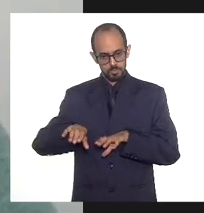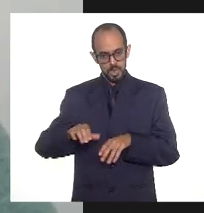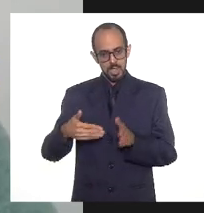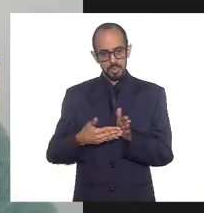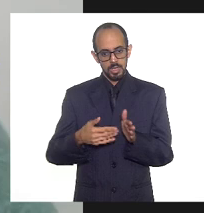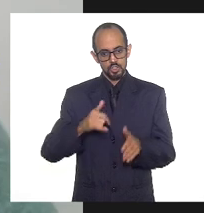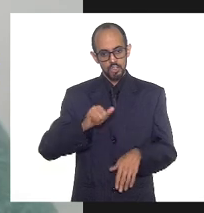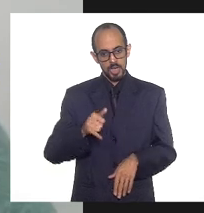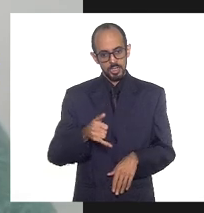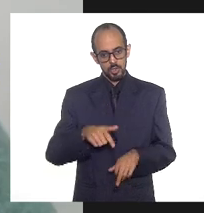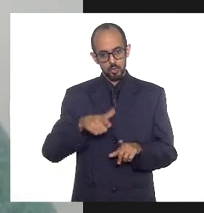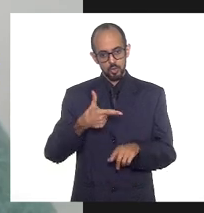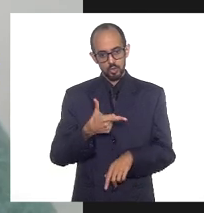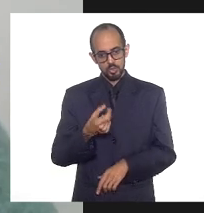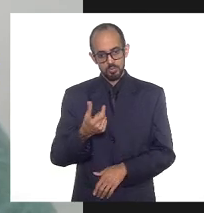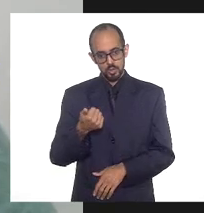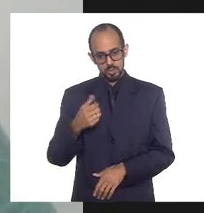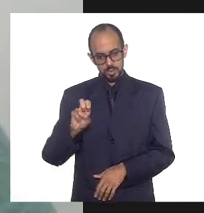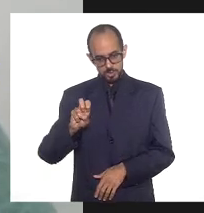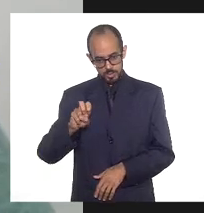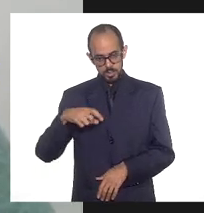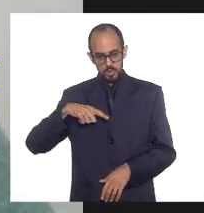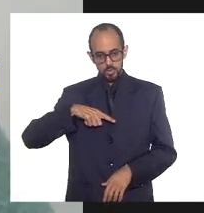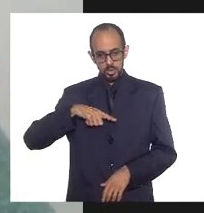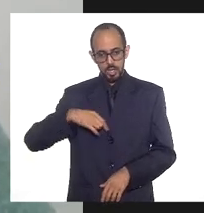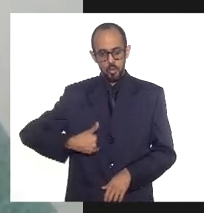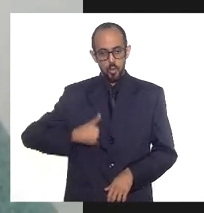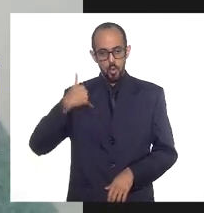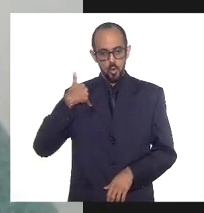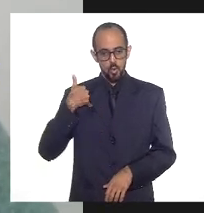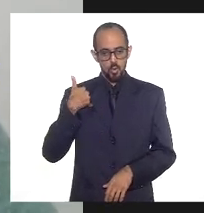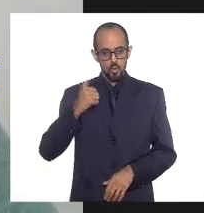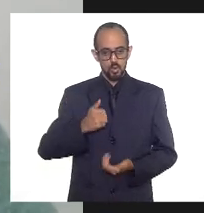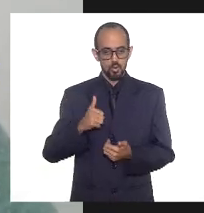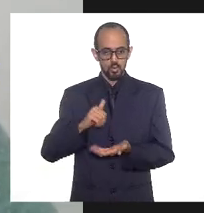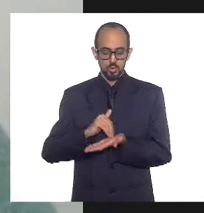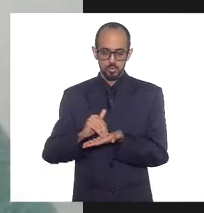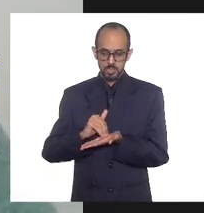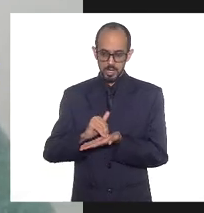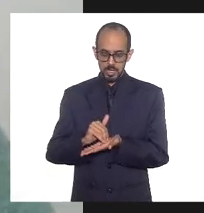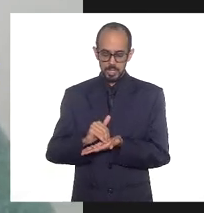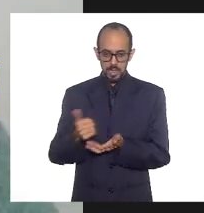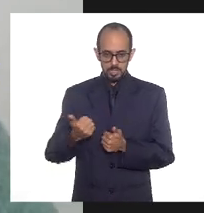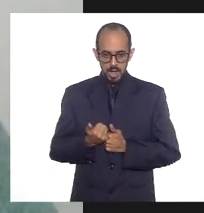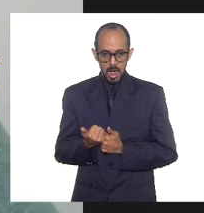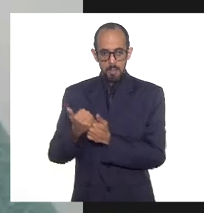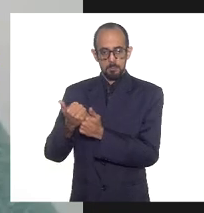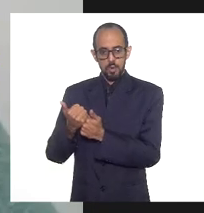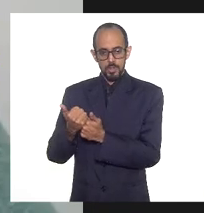e eu me orgulho de ter, como secretário, apoiado essa categoria,